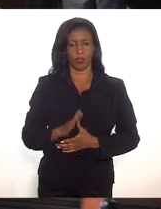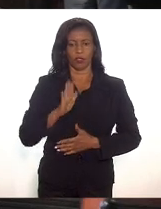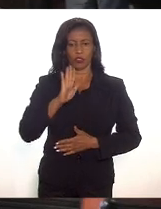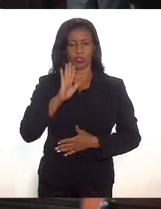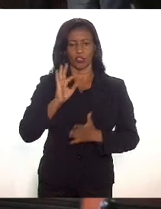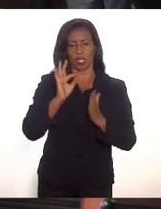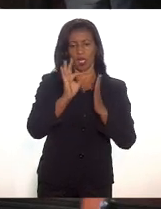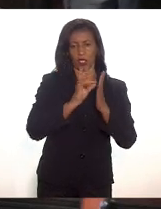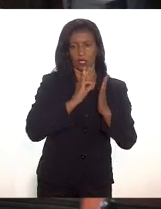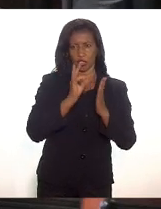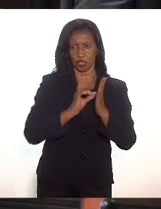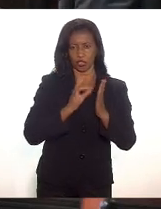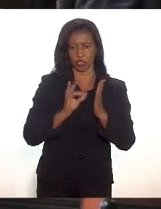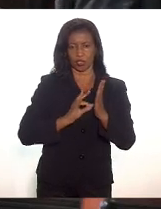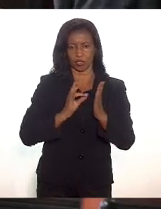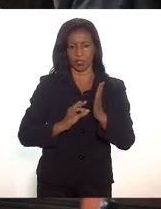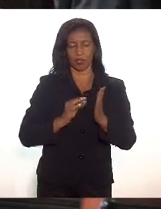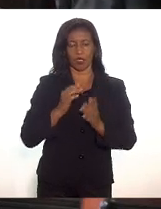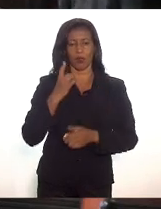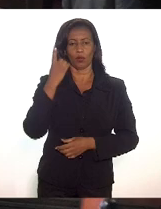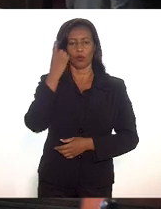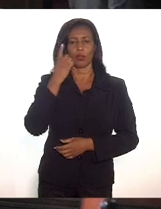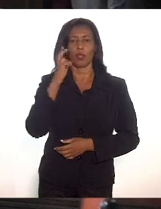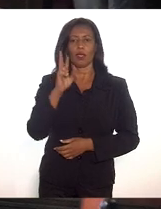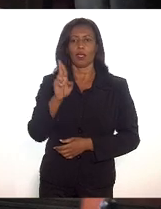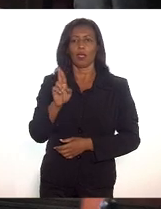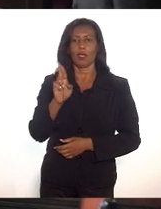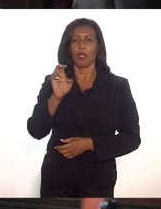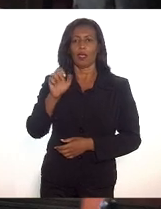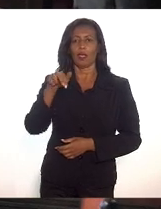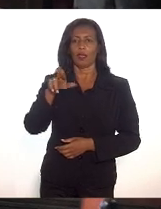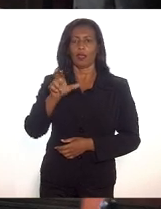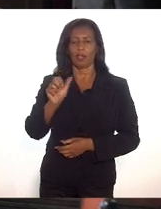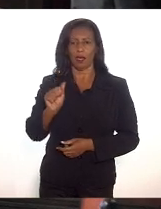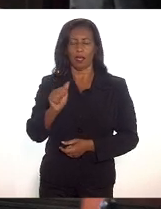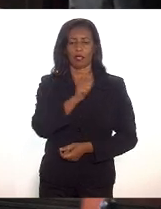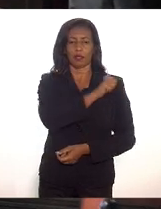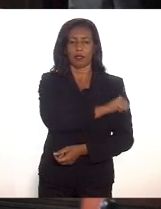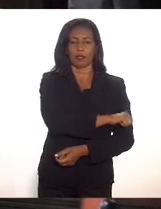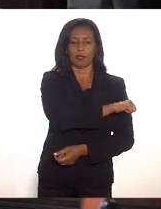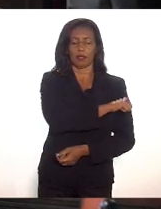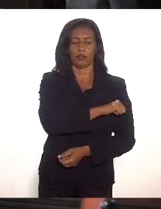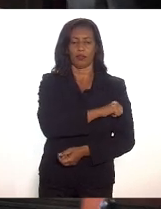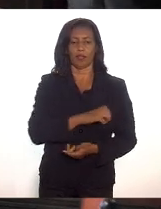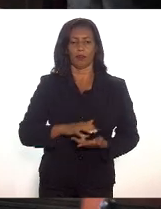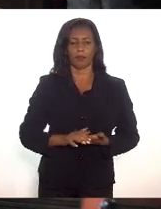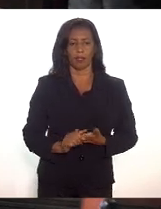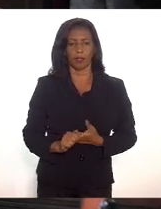a deputada Renata, a deputada enfermeira, a deputada... Ah, o Luiz Paulo é o primeiro,